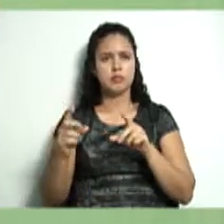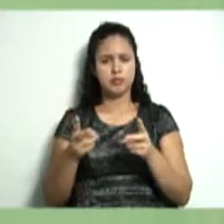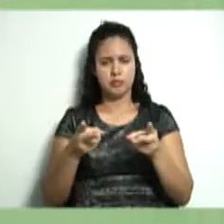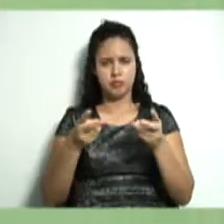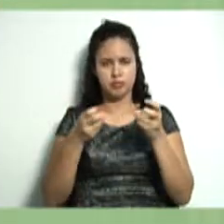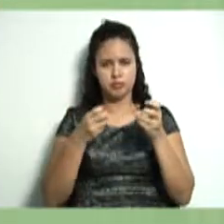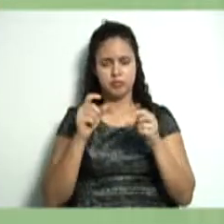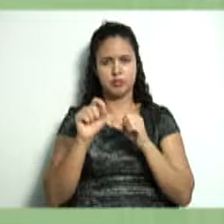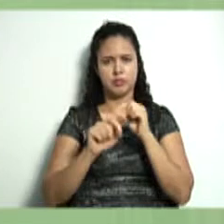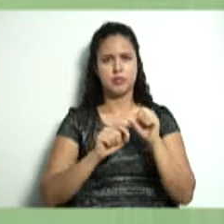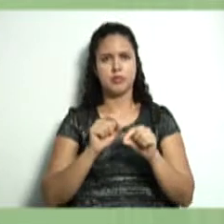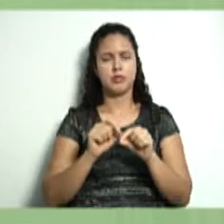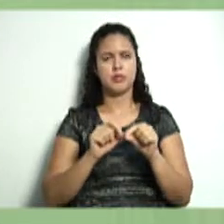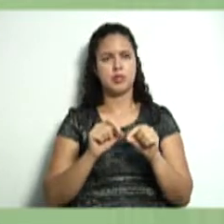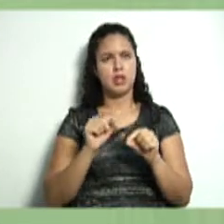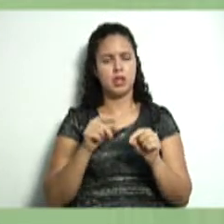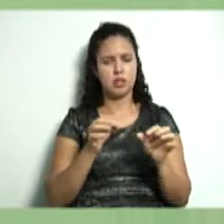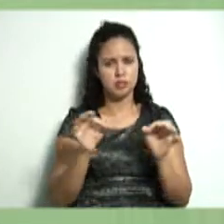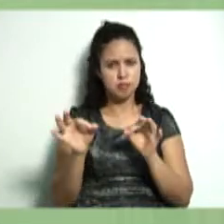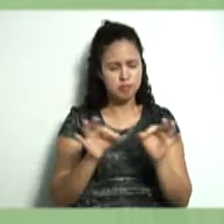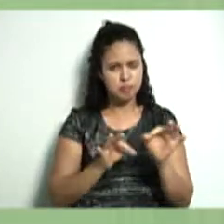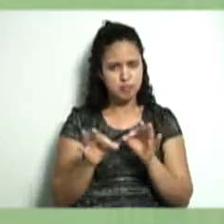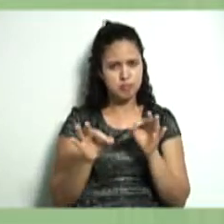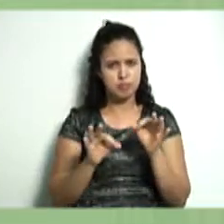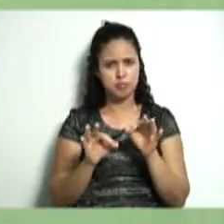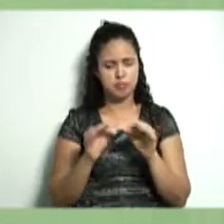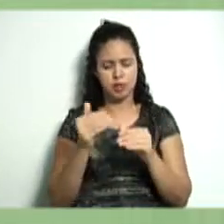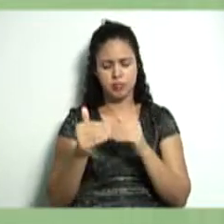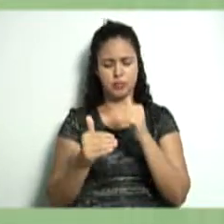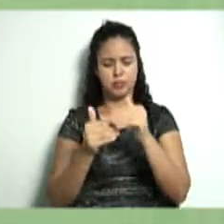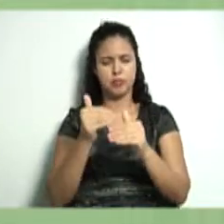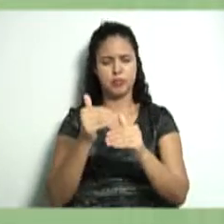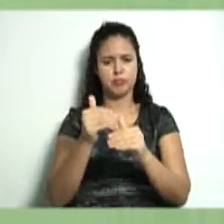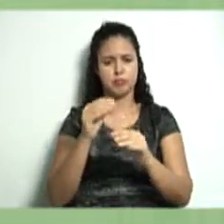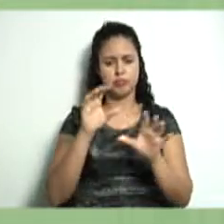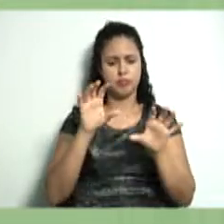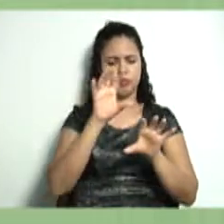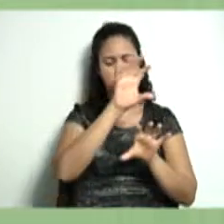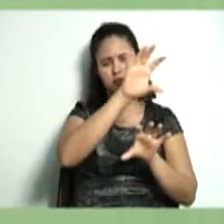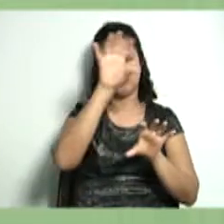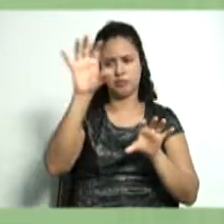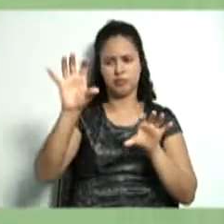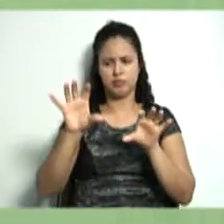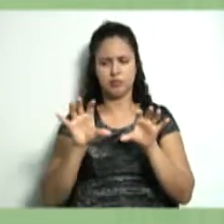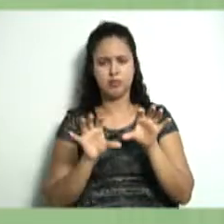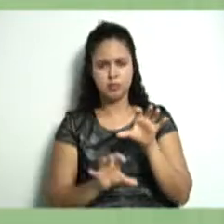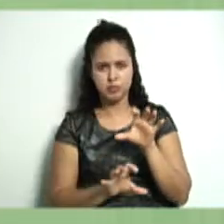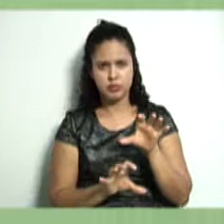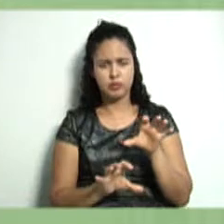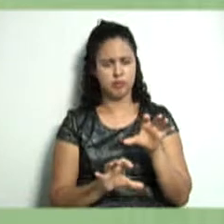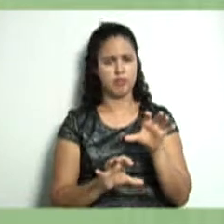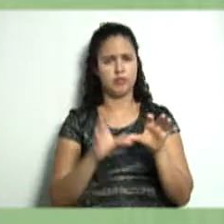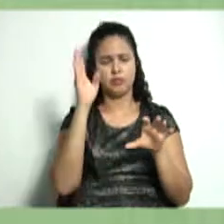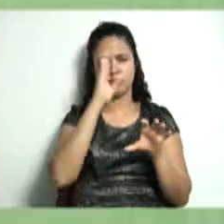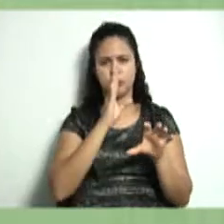aqui, também relacionado ao desenvolvimento das regiões, um